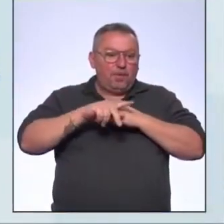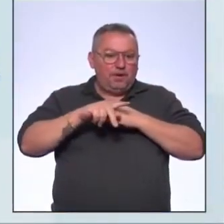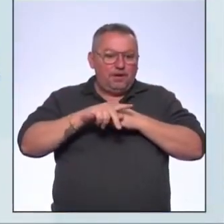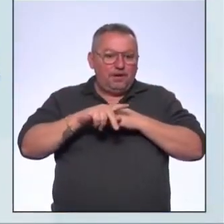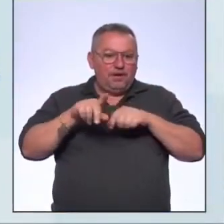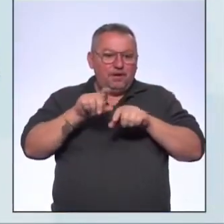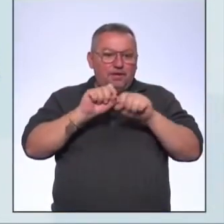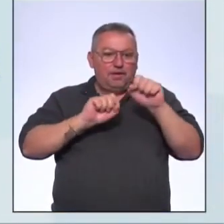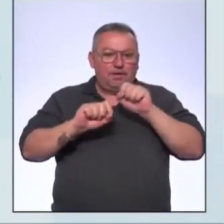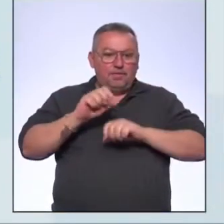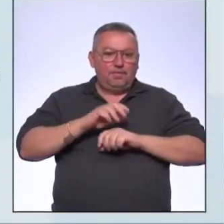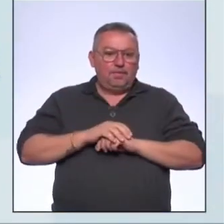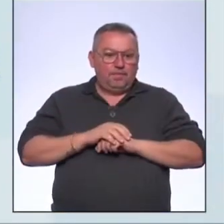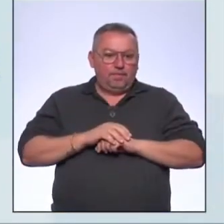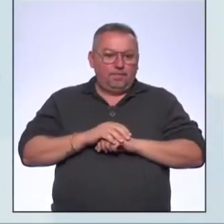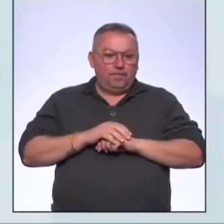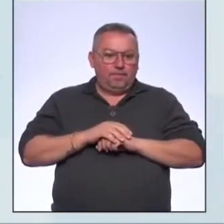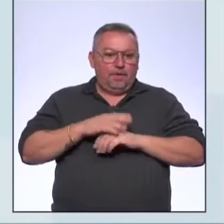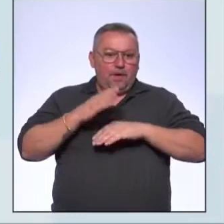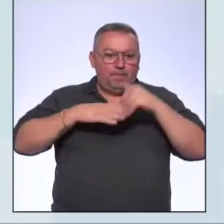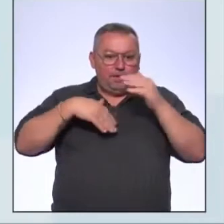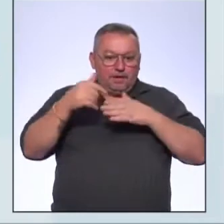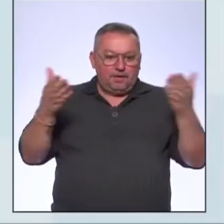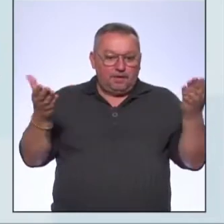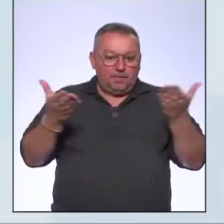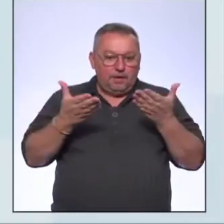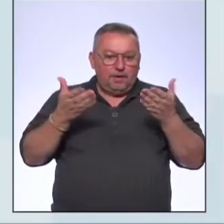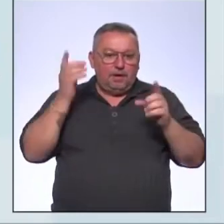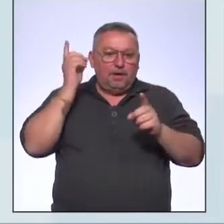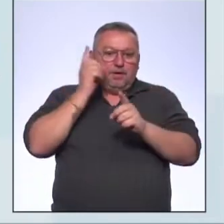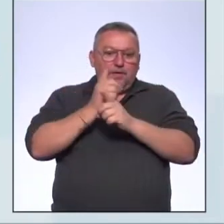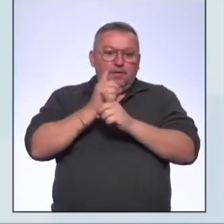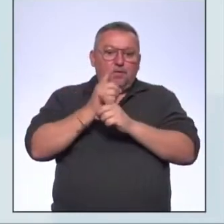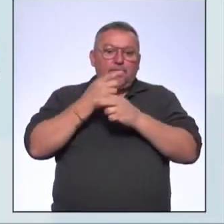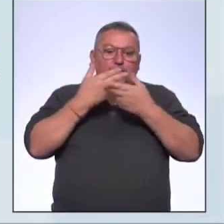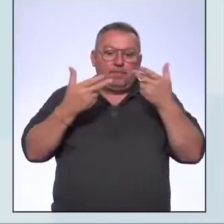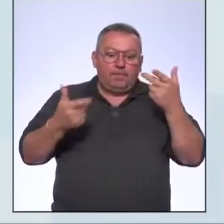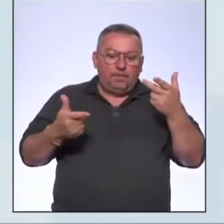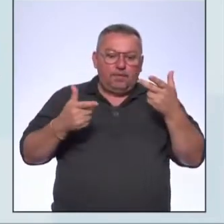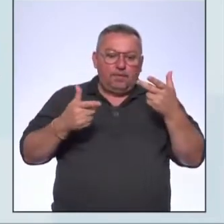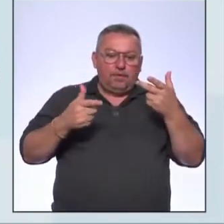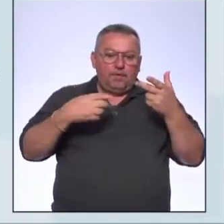oração, ok? E a habilidade que a gente vai trabalhar, identificar recursos